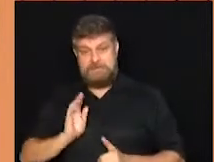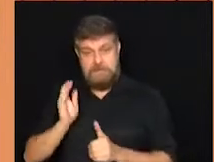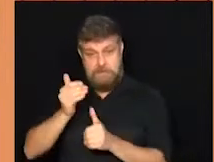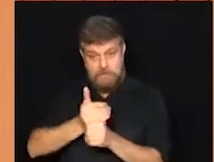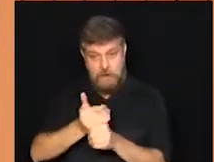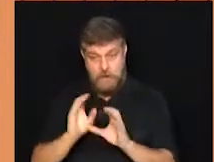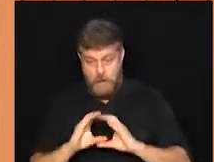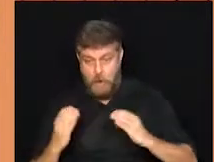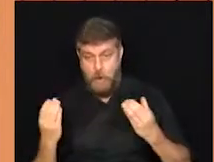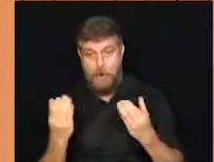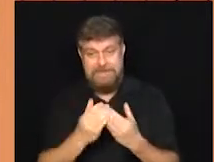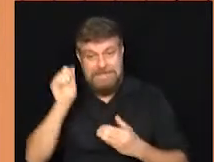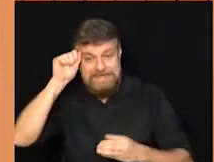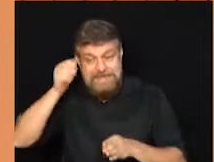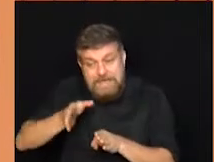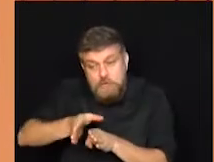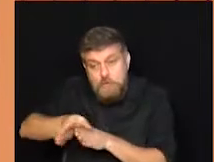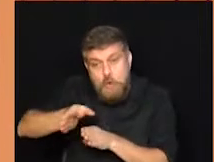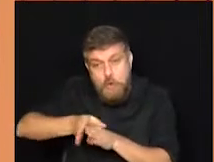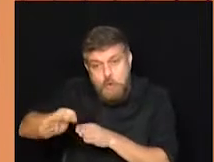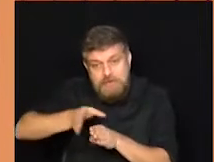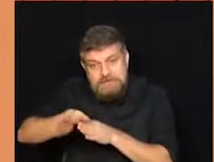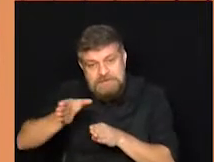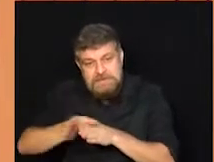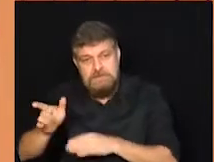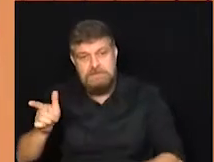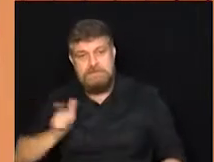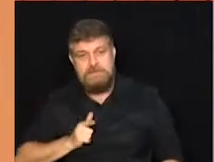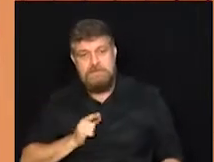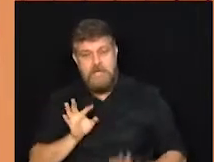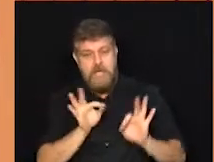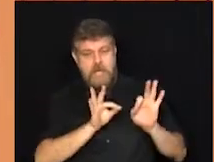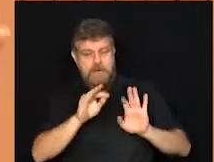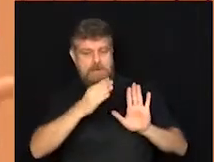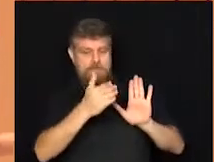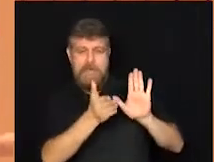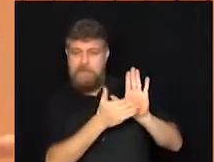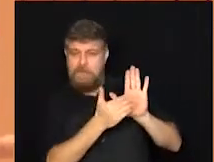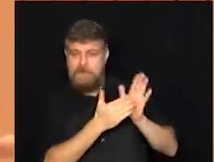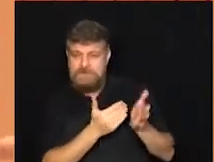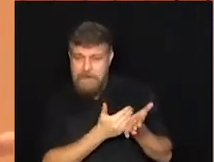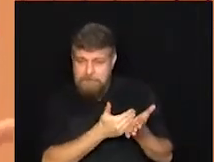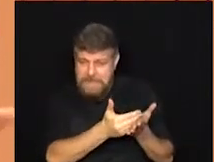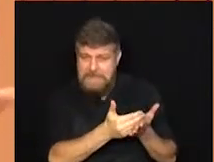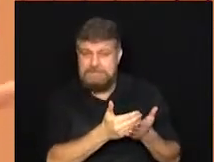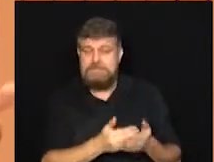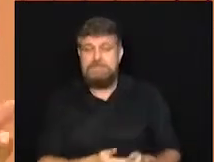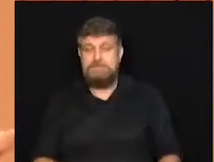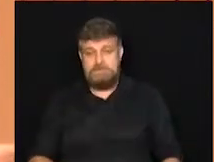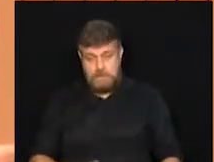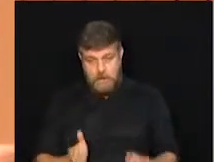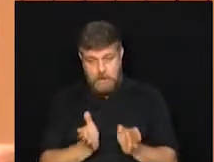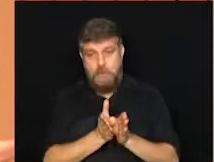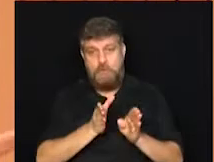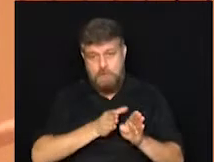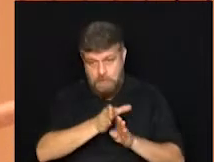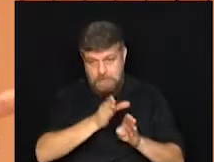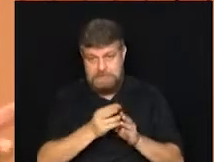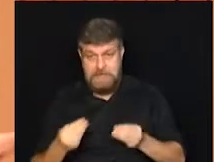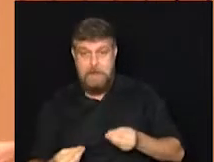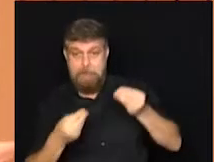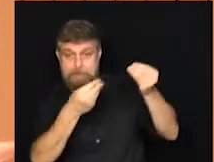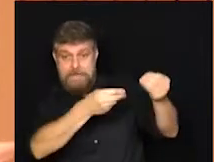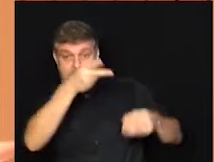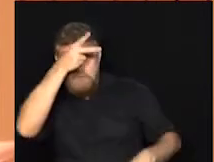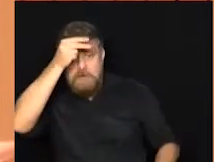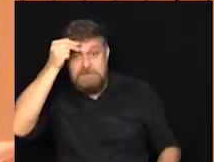Negra. Esse projeto, né, ele foi construído, a proposta inicial é do Conselho, né, apresentado pelo Executivo,